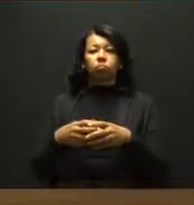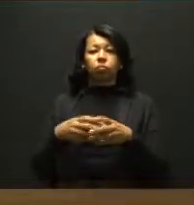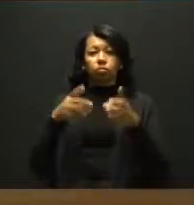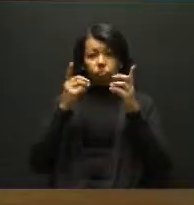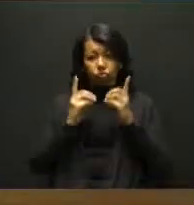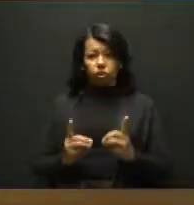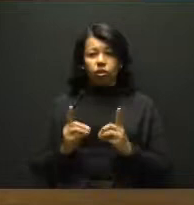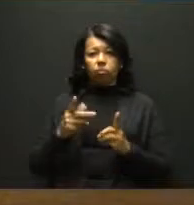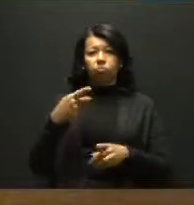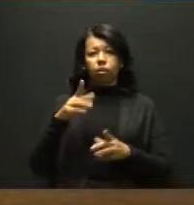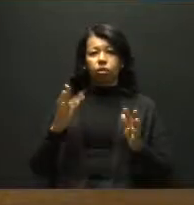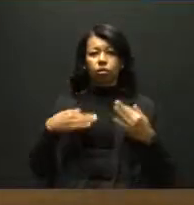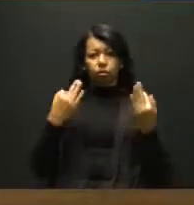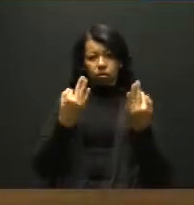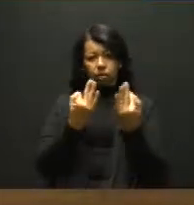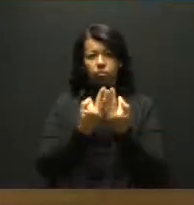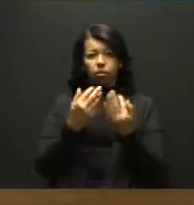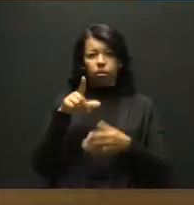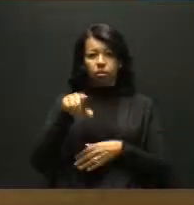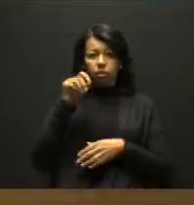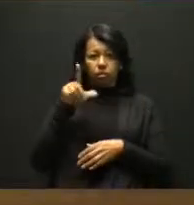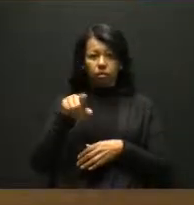se optar